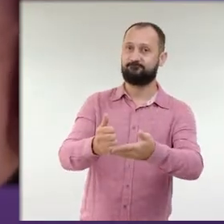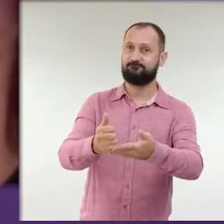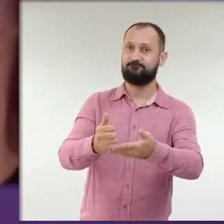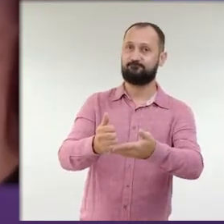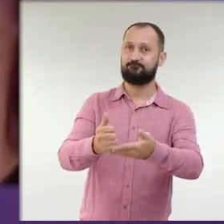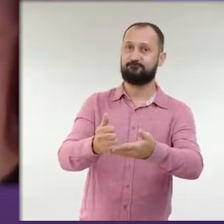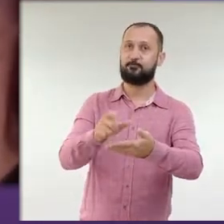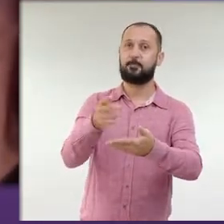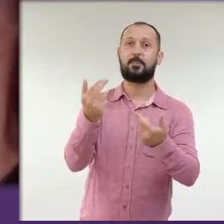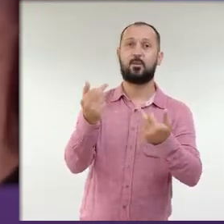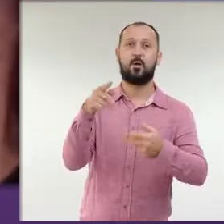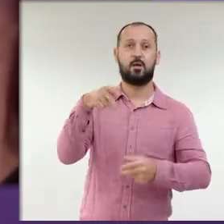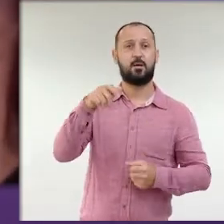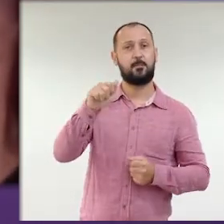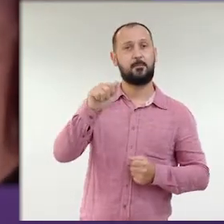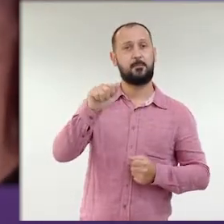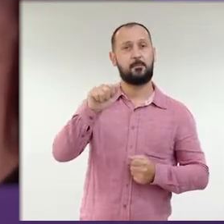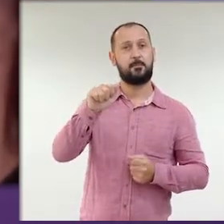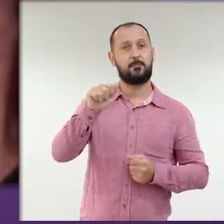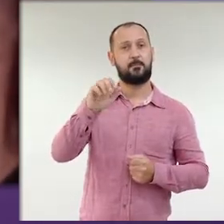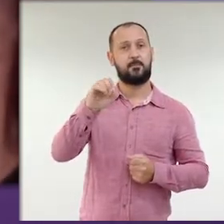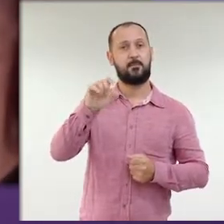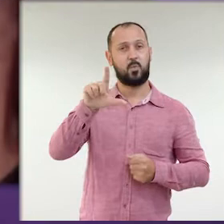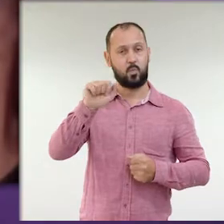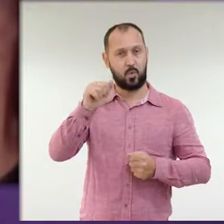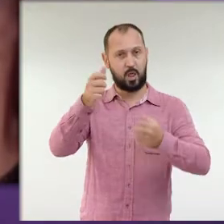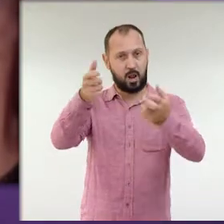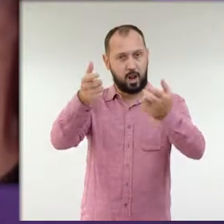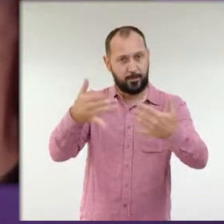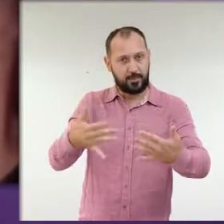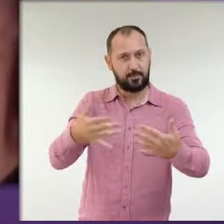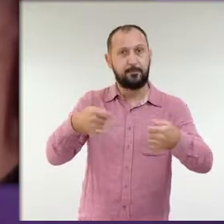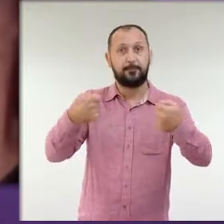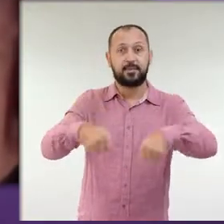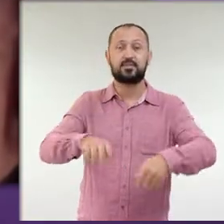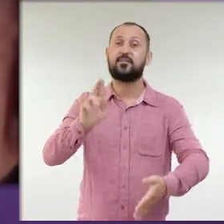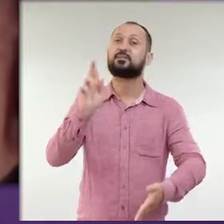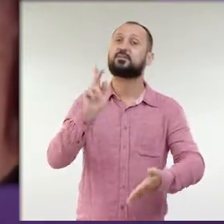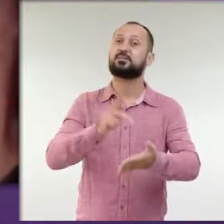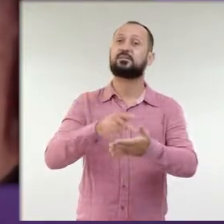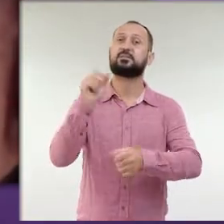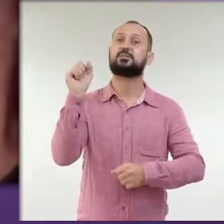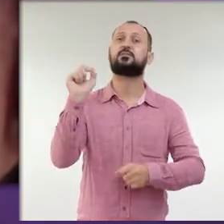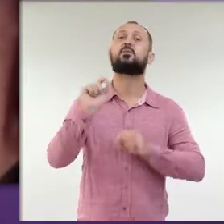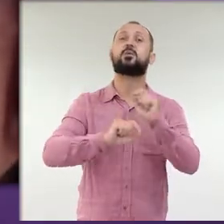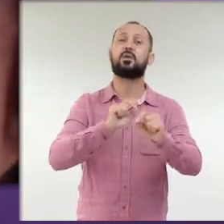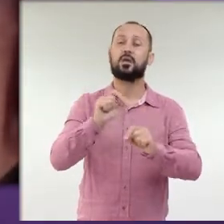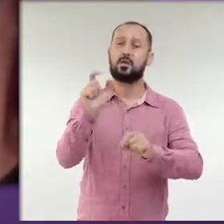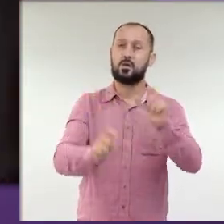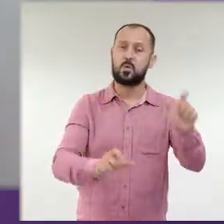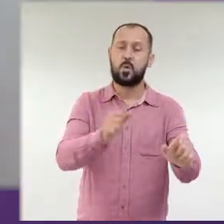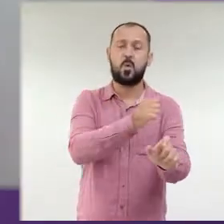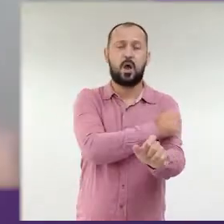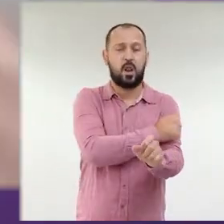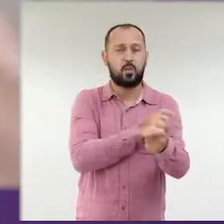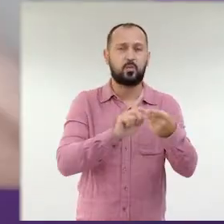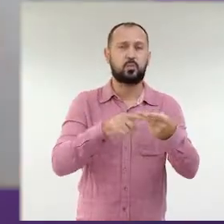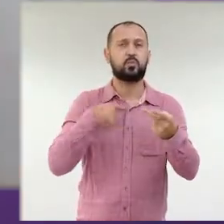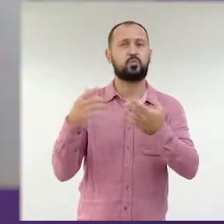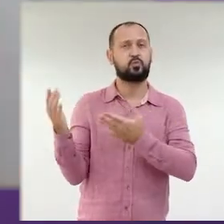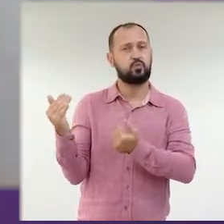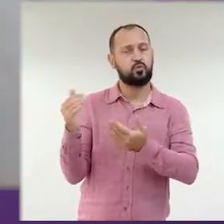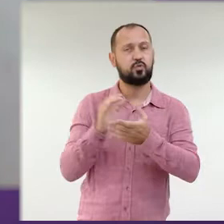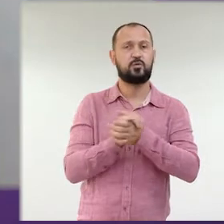sombra de dúvidas, como a Paola estava aí dizendo, a gente precisa sim trabalhar com estudantes, com adolescentes,